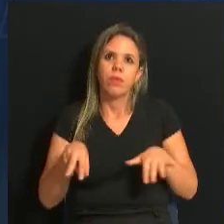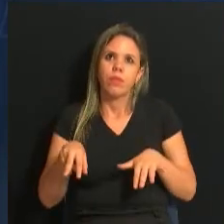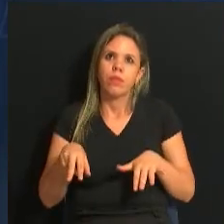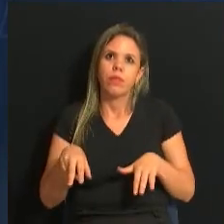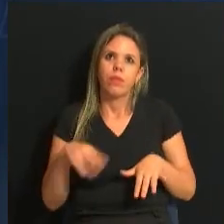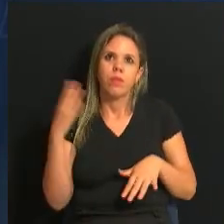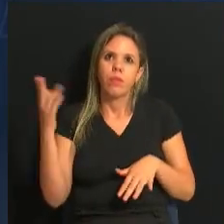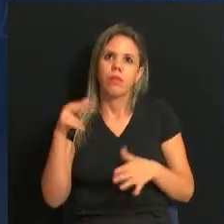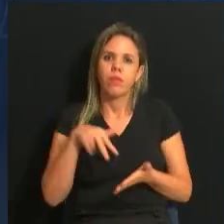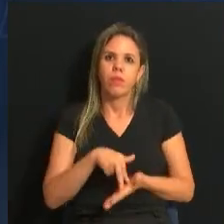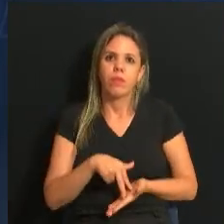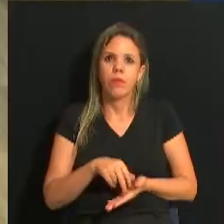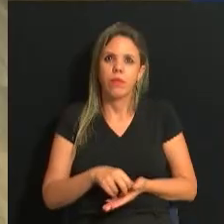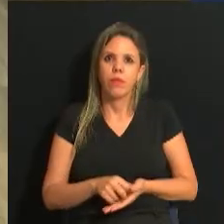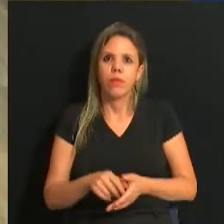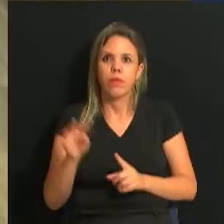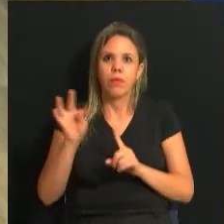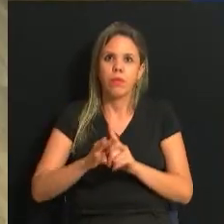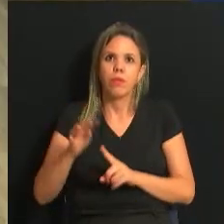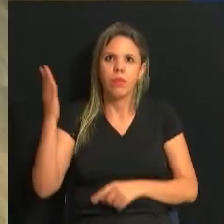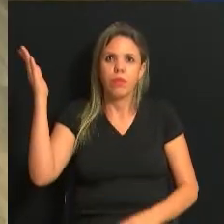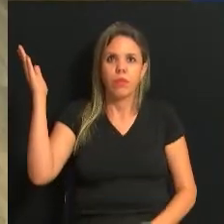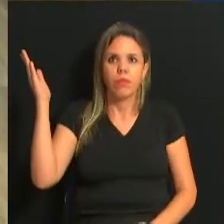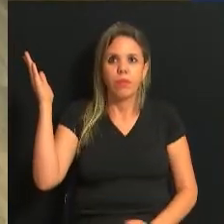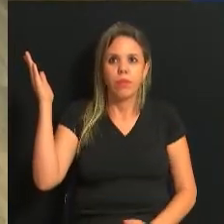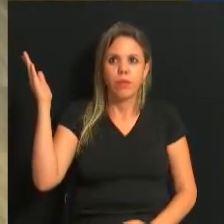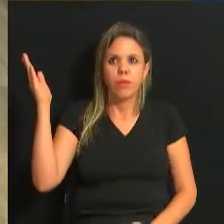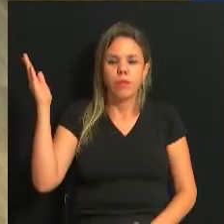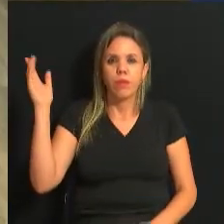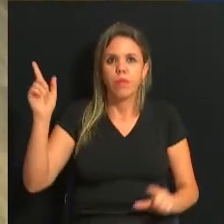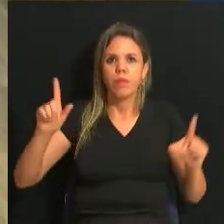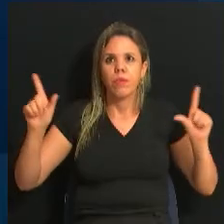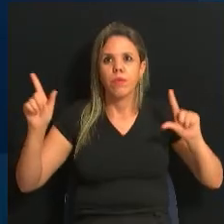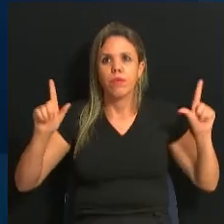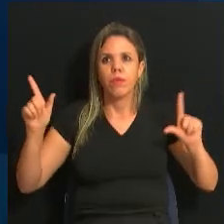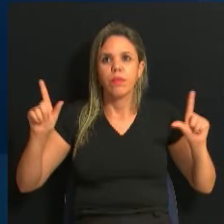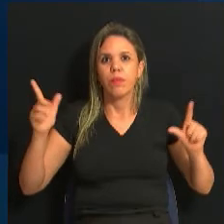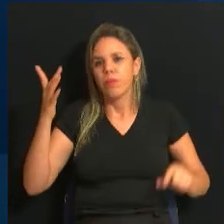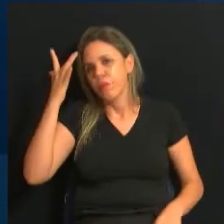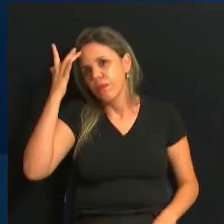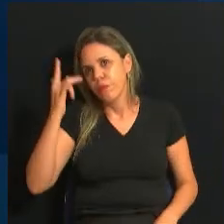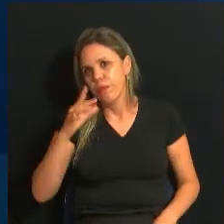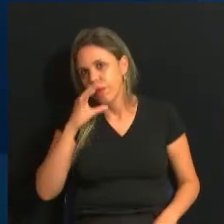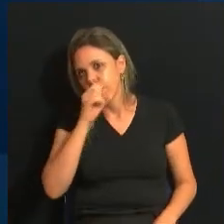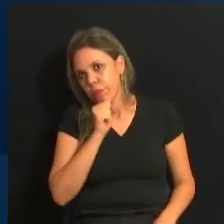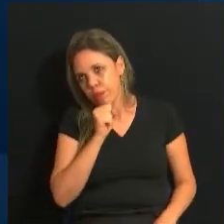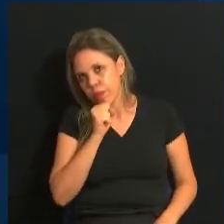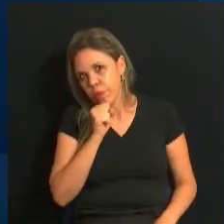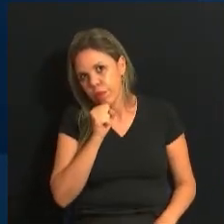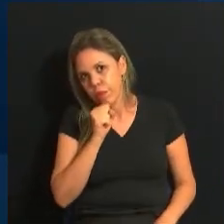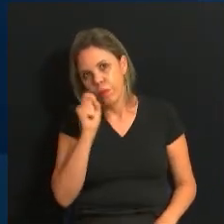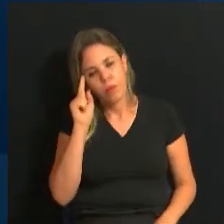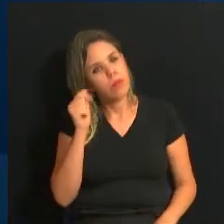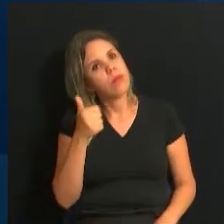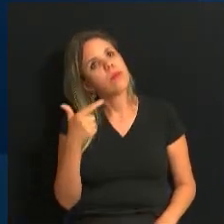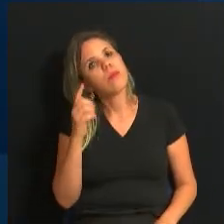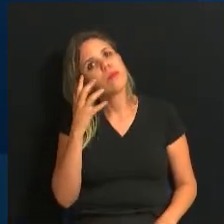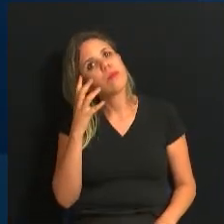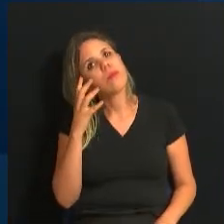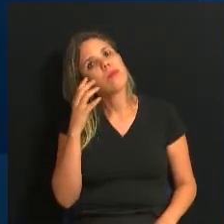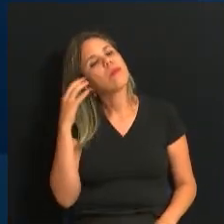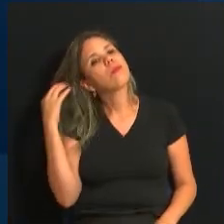tempo firme. Vamos às temperaturas? Olha só, elas já estão aqui na minha tela. Então, amanhã no sábado, 12 de fevereiro, mínima